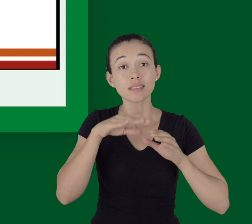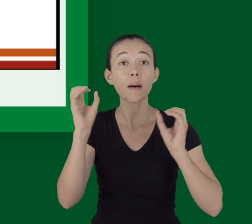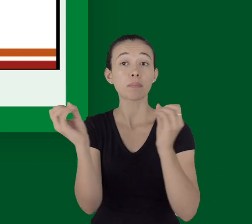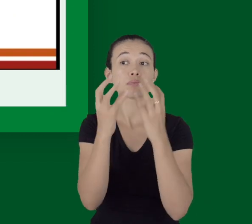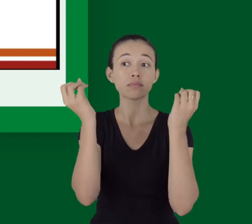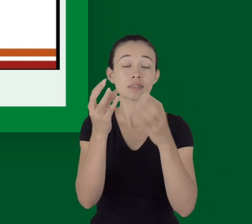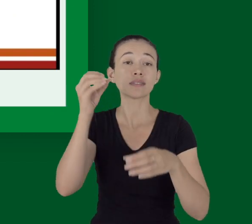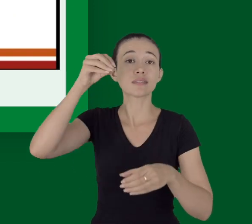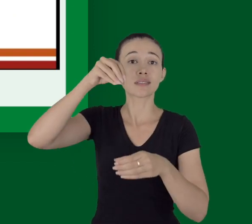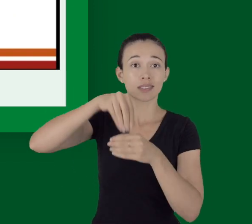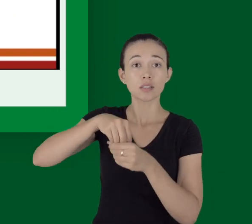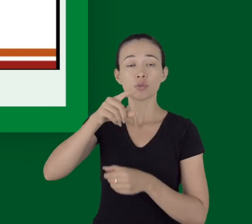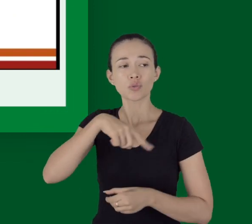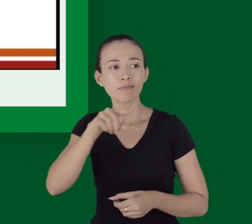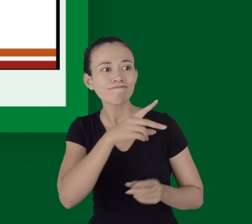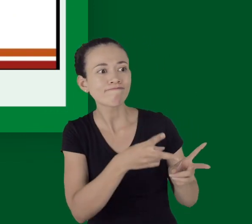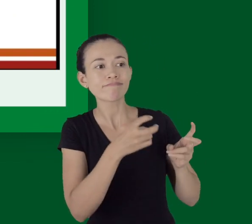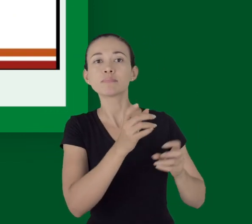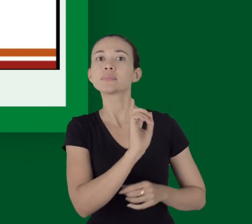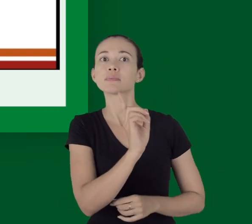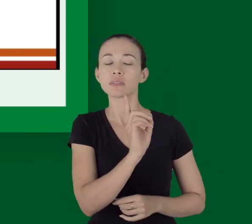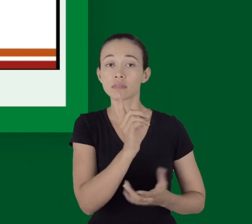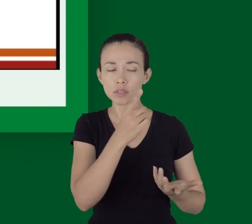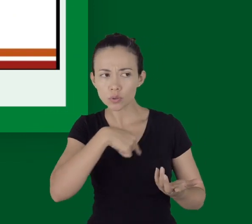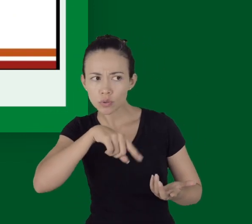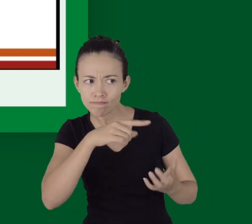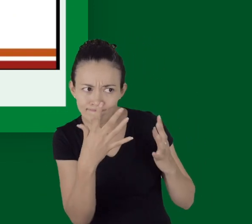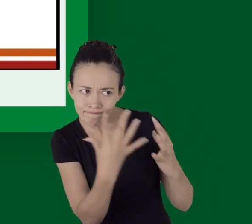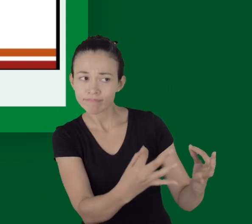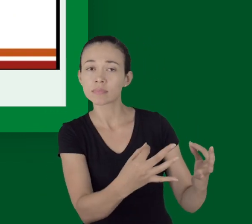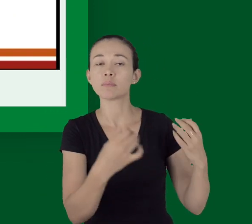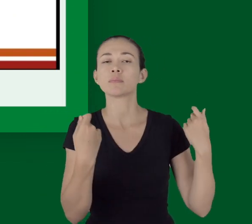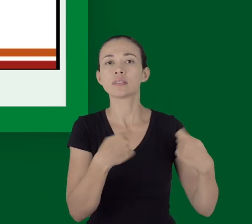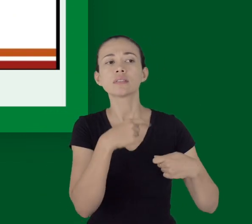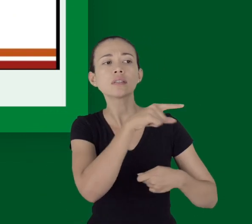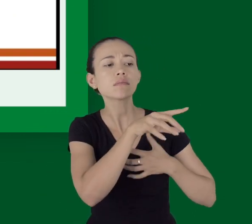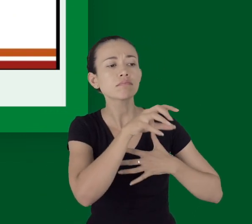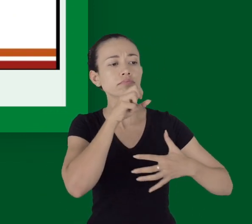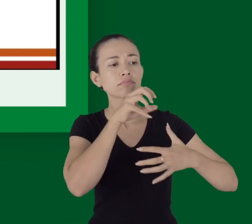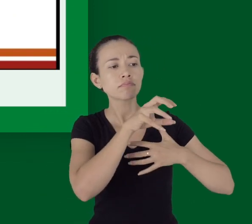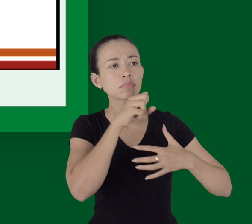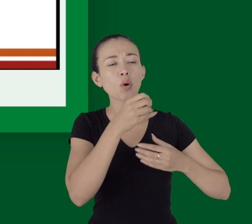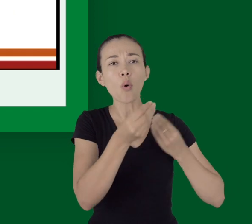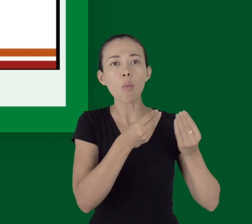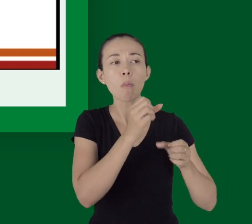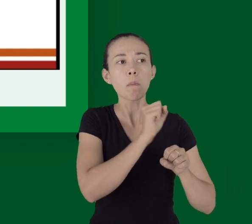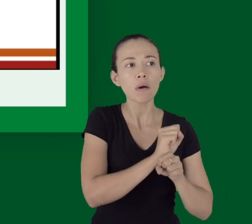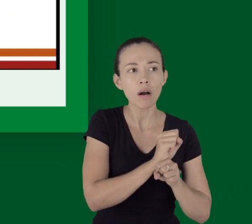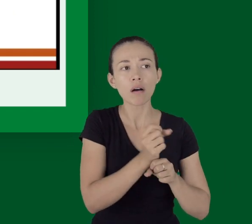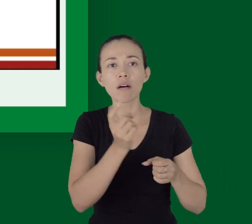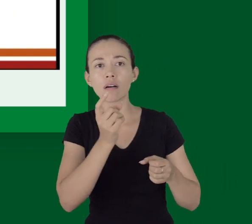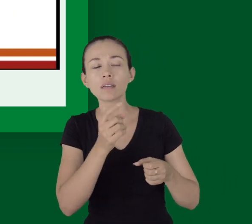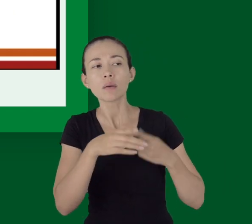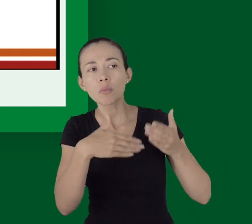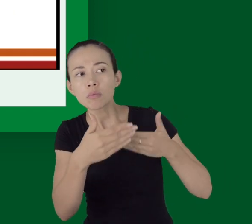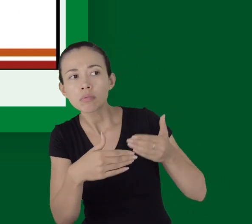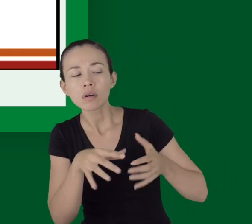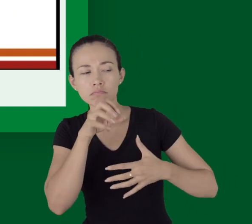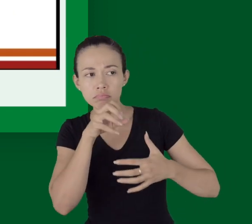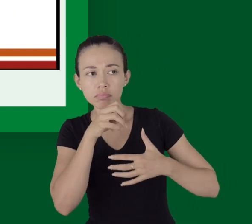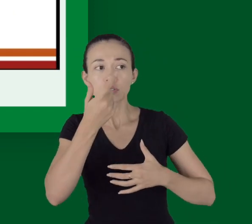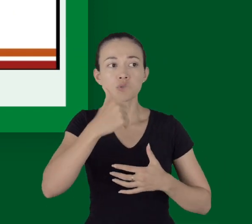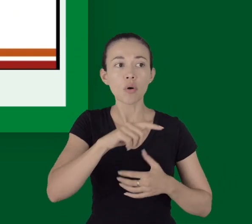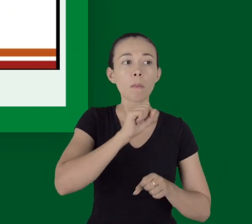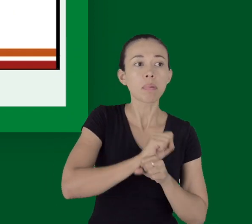passa desapercebido. Então, eu preciso ter uma atenção importante do padrão respiratório, que ele pode me dar padrão neurológico